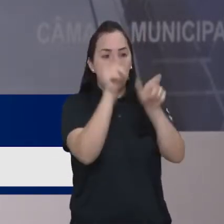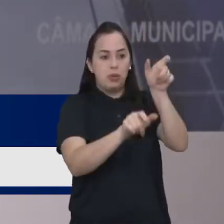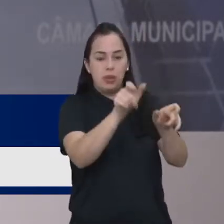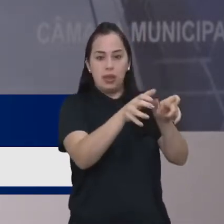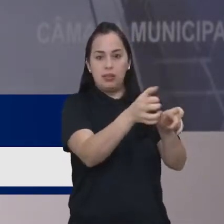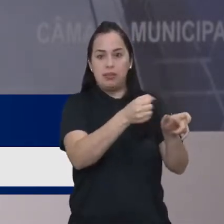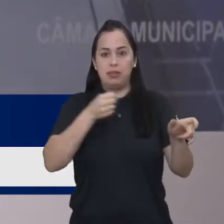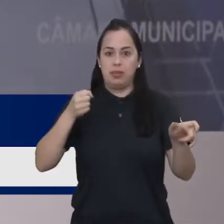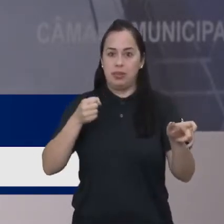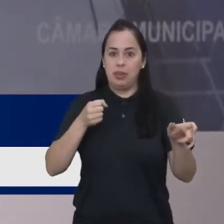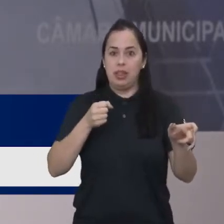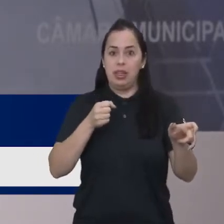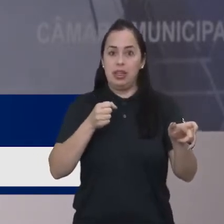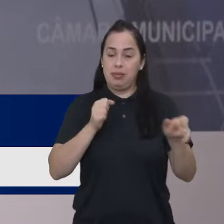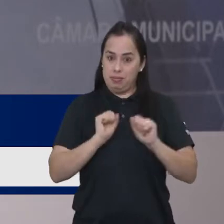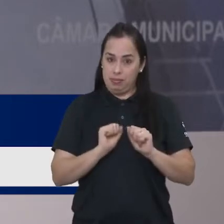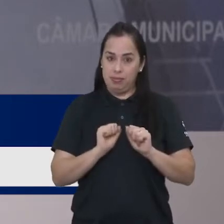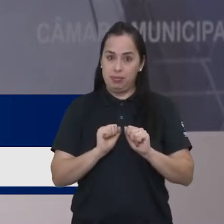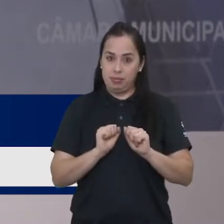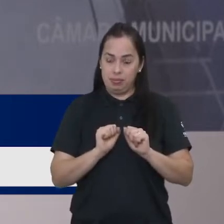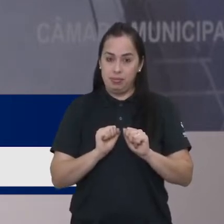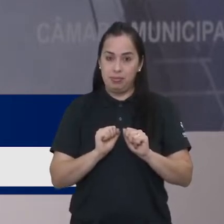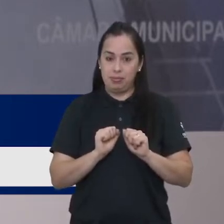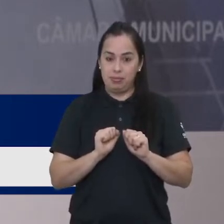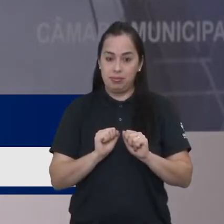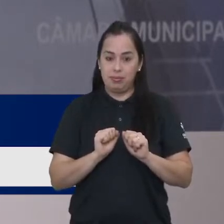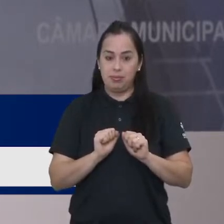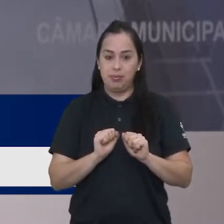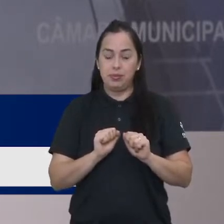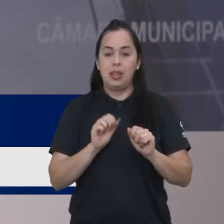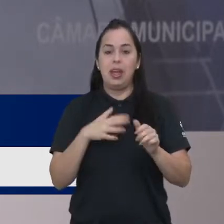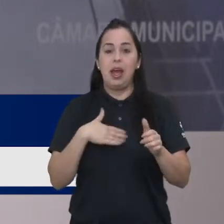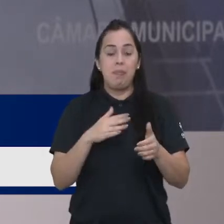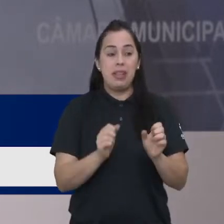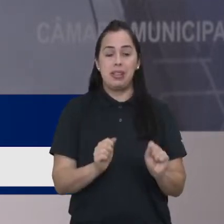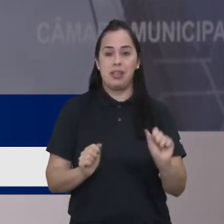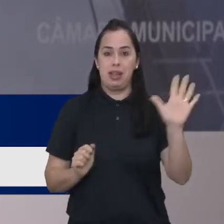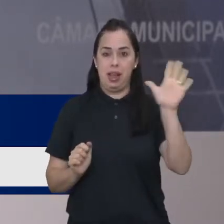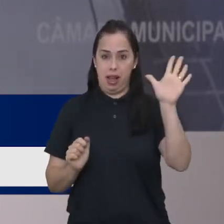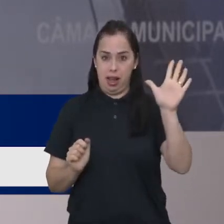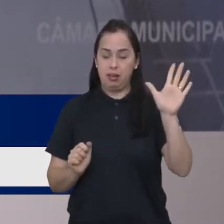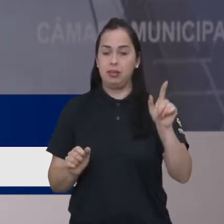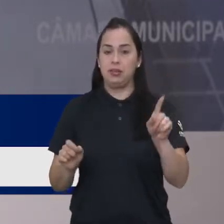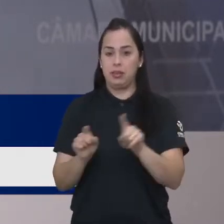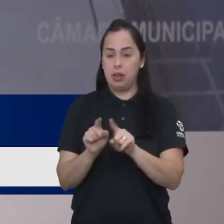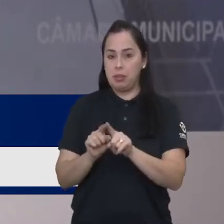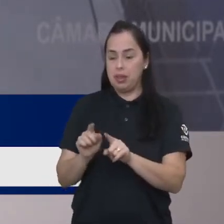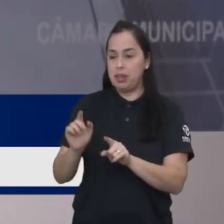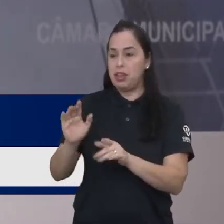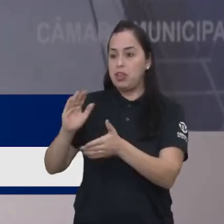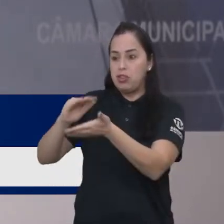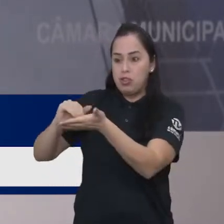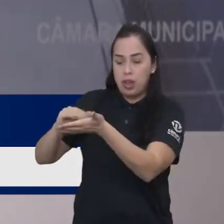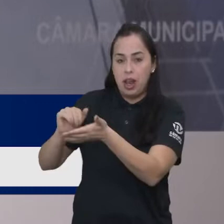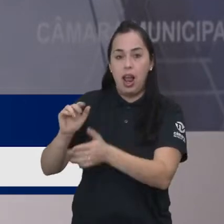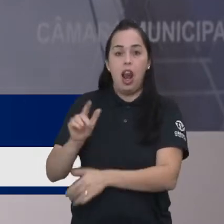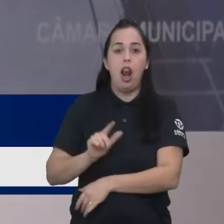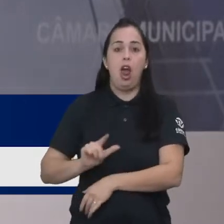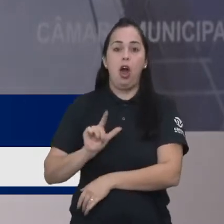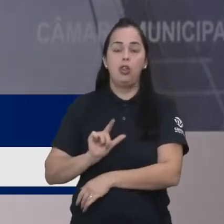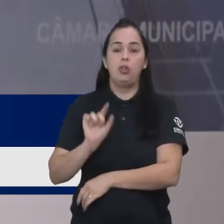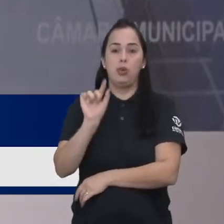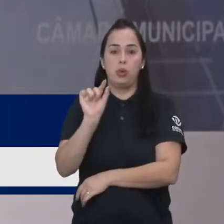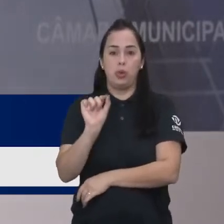social, remover as pessoas é muito mais grave. É muito mais oneroso do ponto de vista social do que remover o risco. É